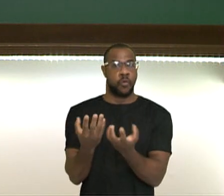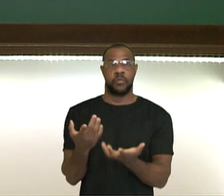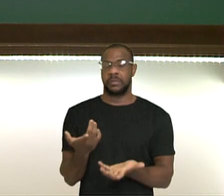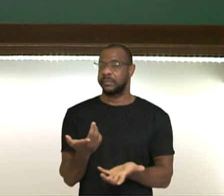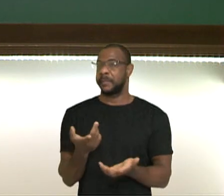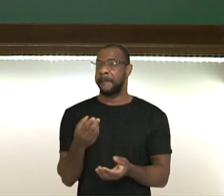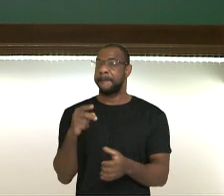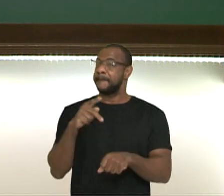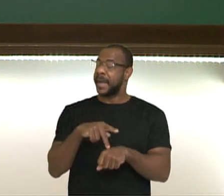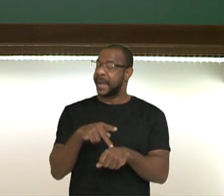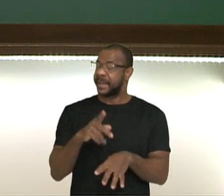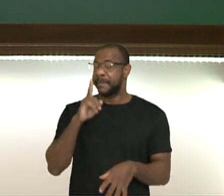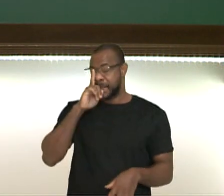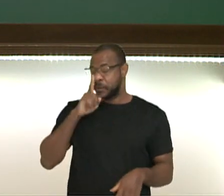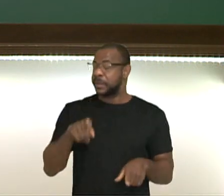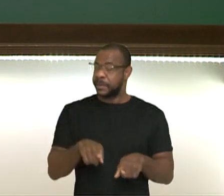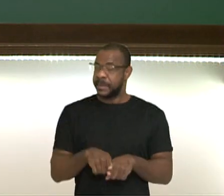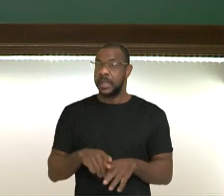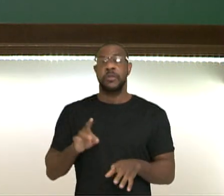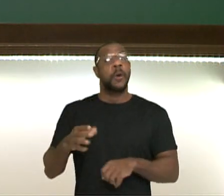arriscado, só um profissional pode fazer.